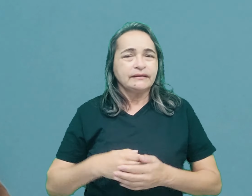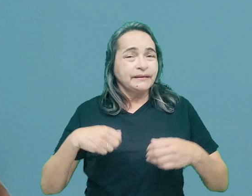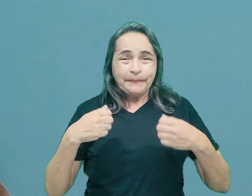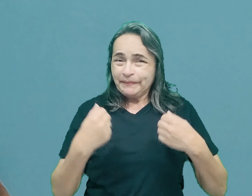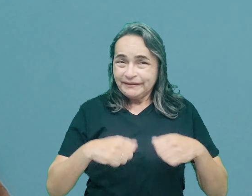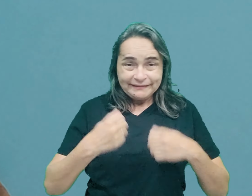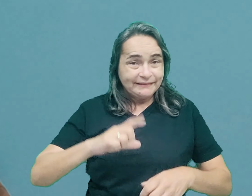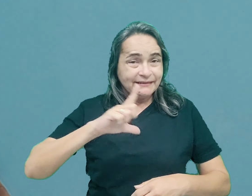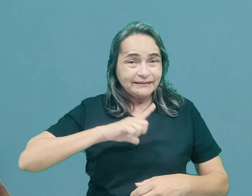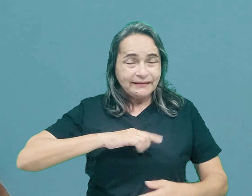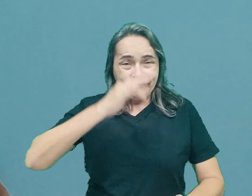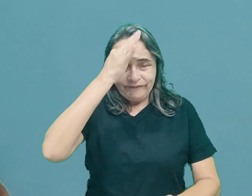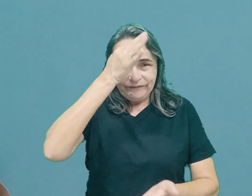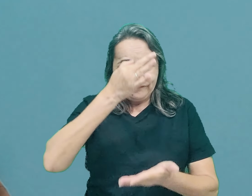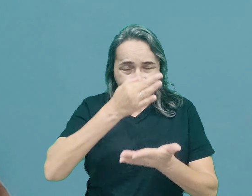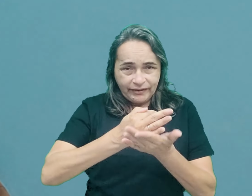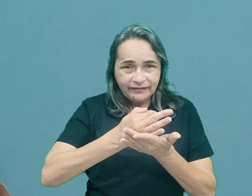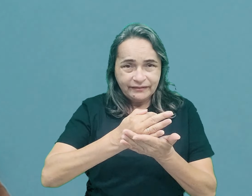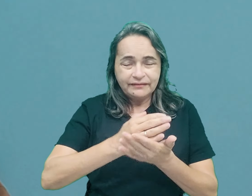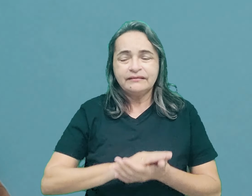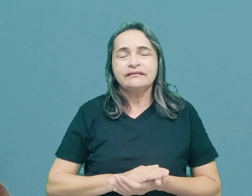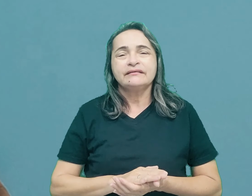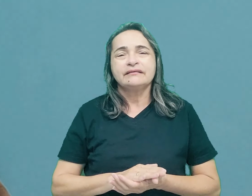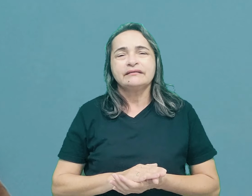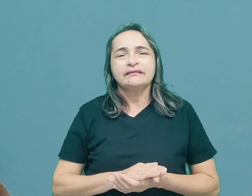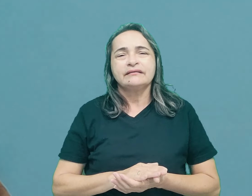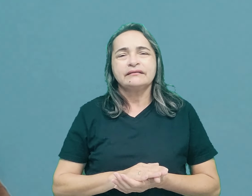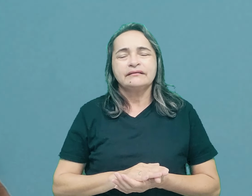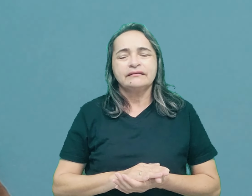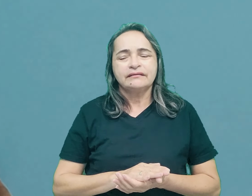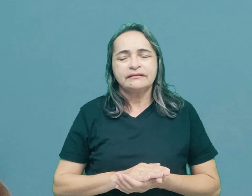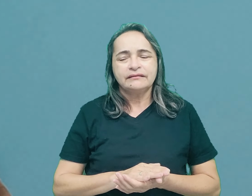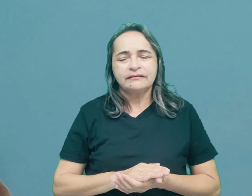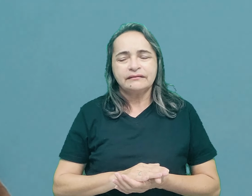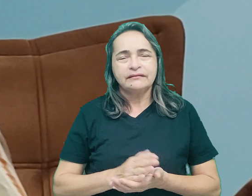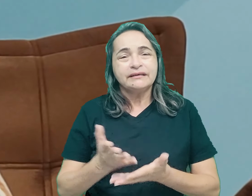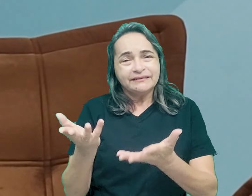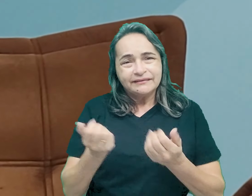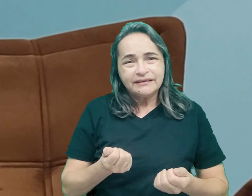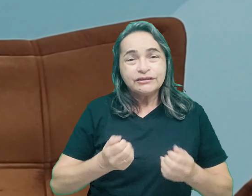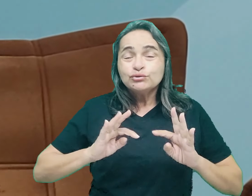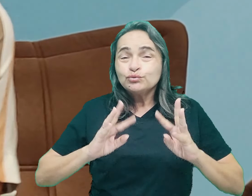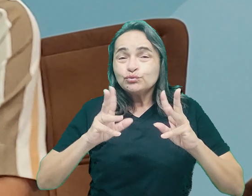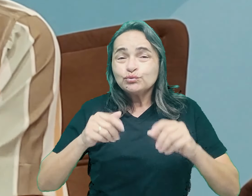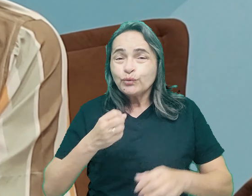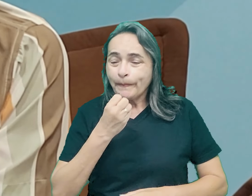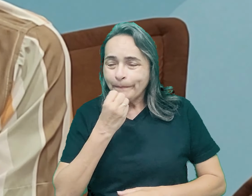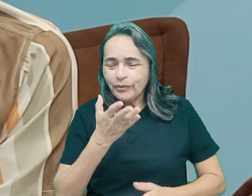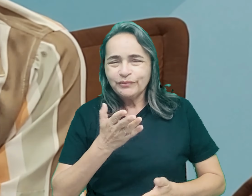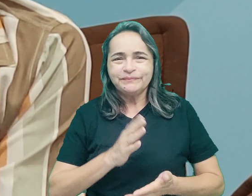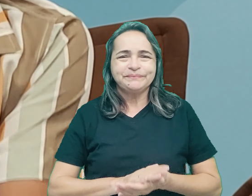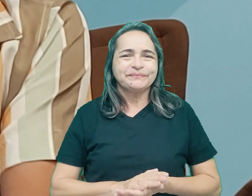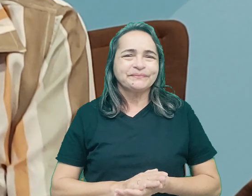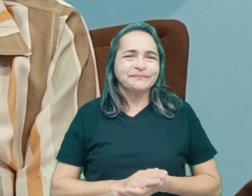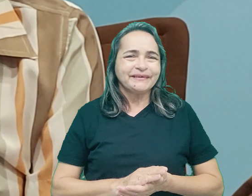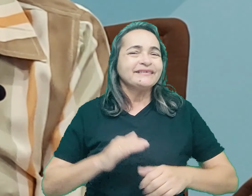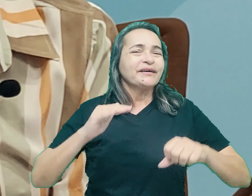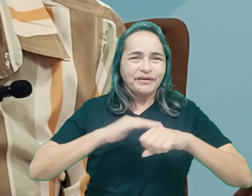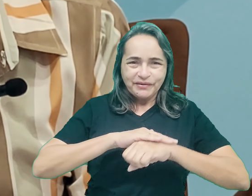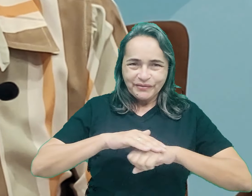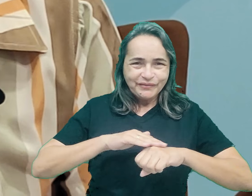fé. A fé traz tudo de bom. A gente teve uma conversa incrível